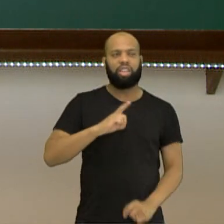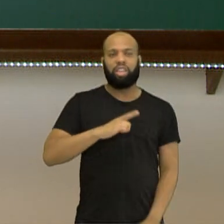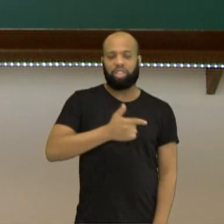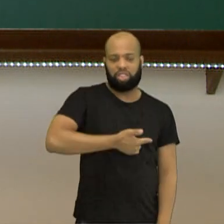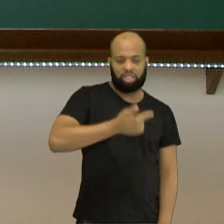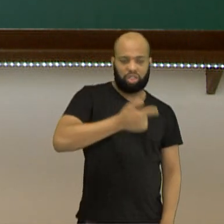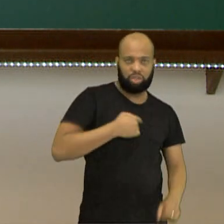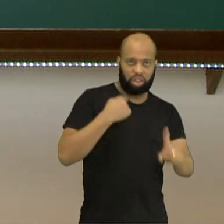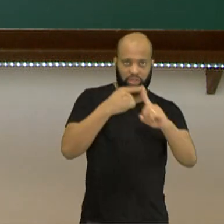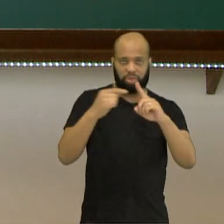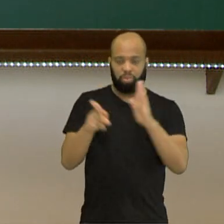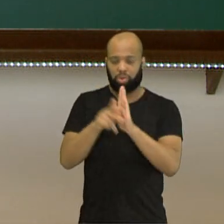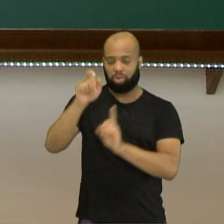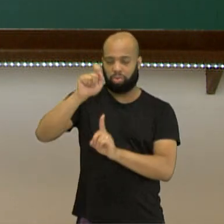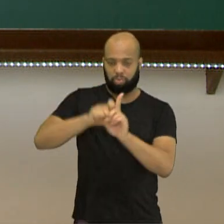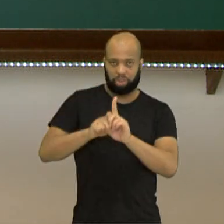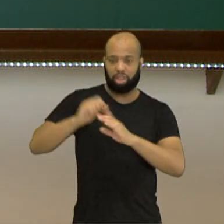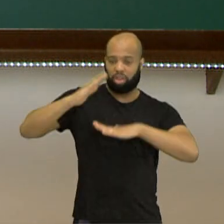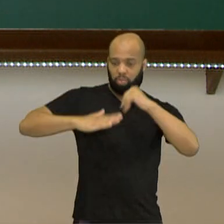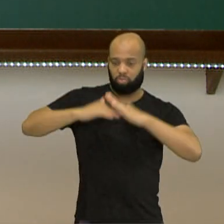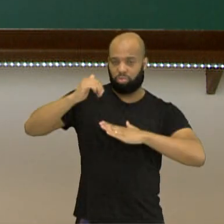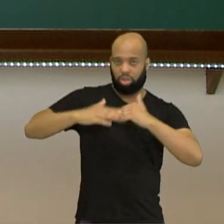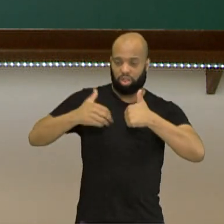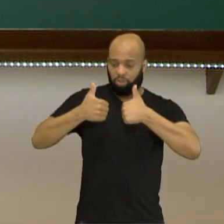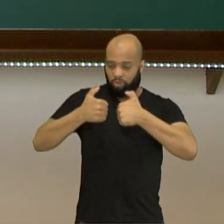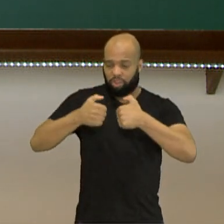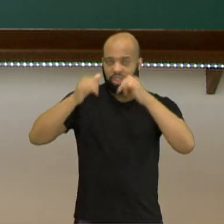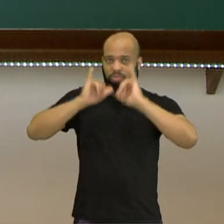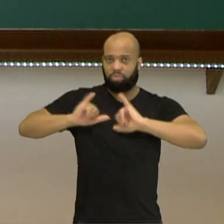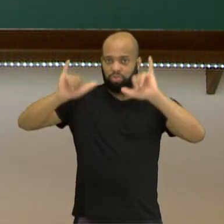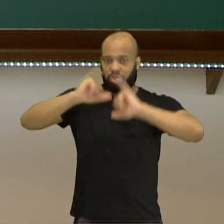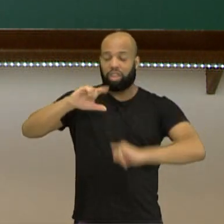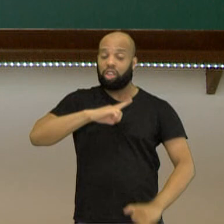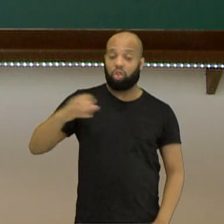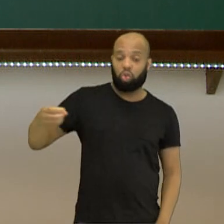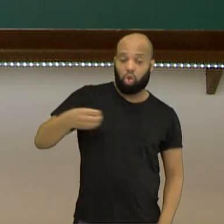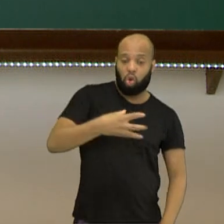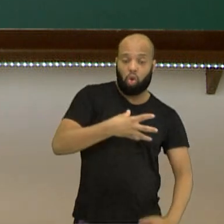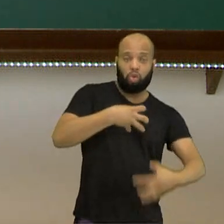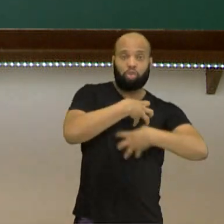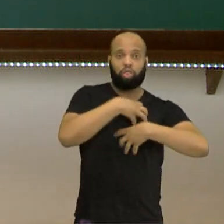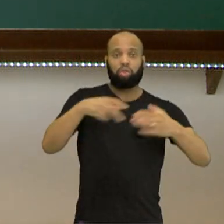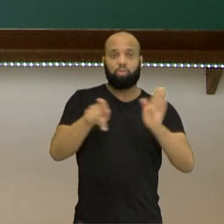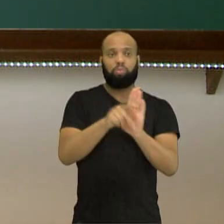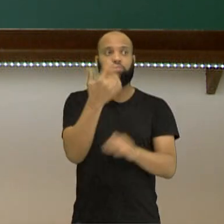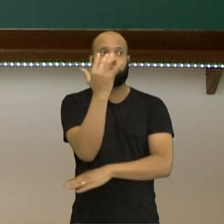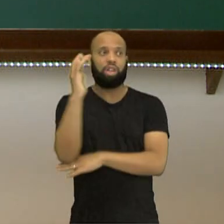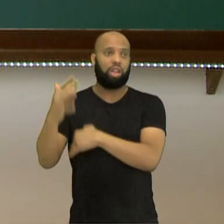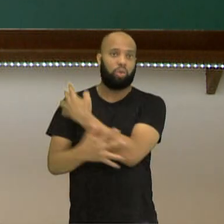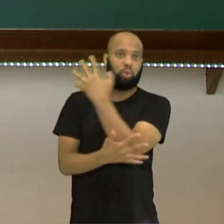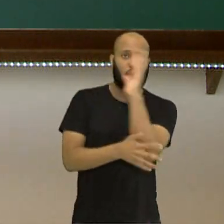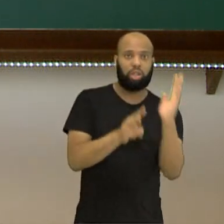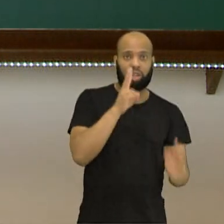mês, físicos anunciam evidências de nova força da natureza. Vocês viram